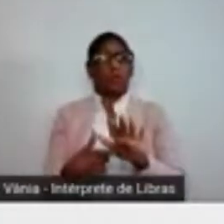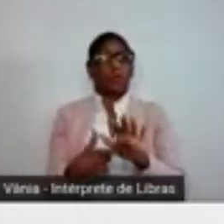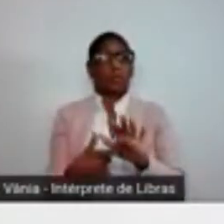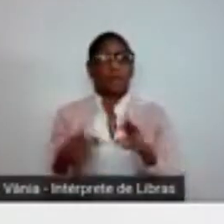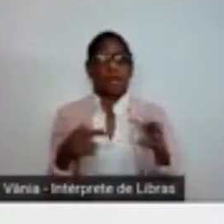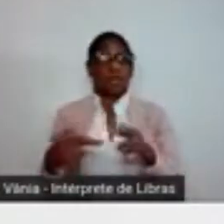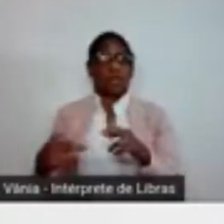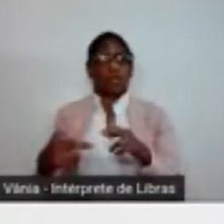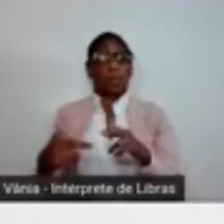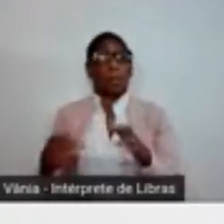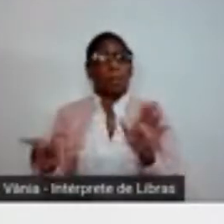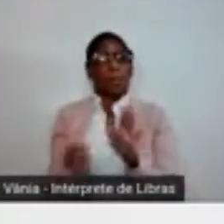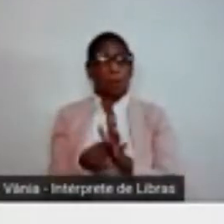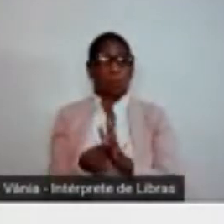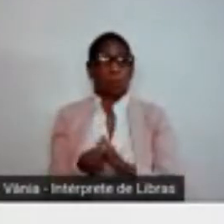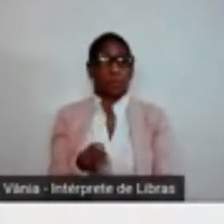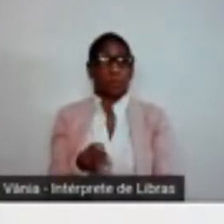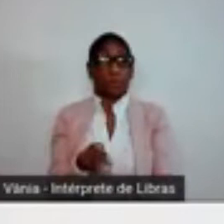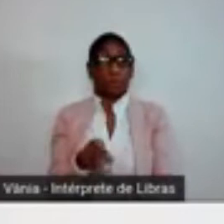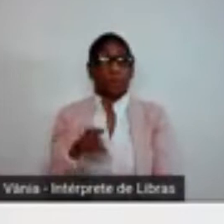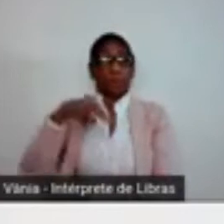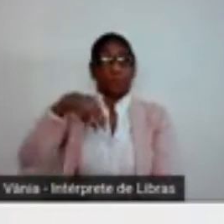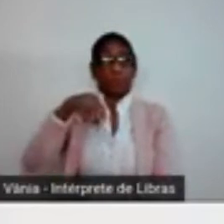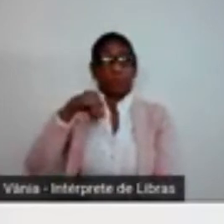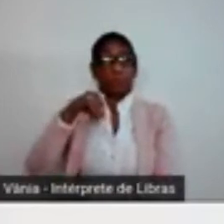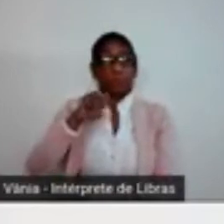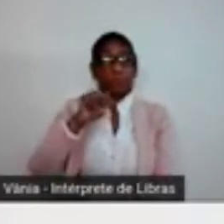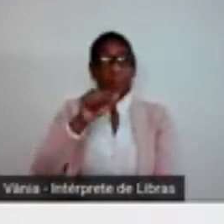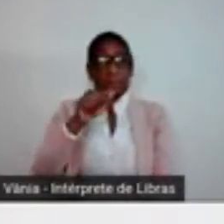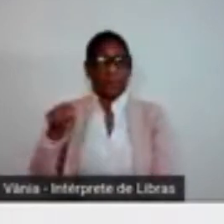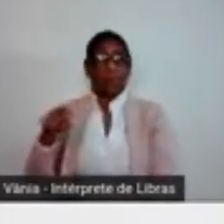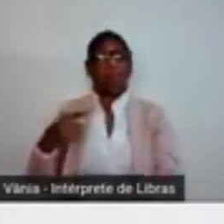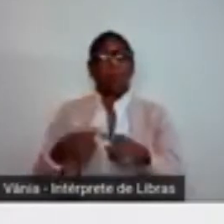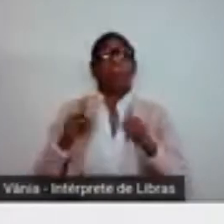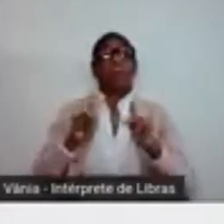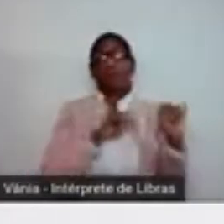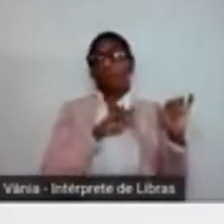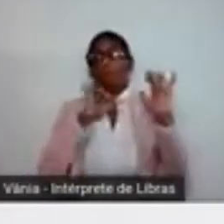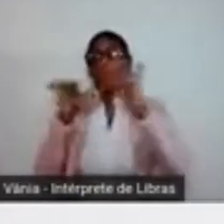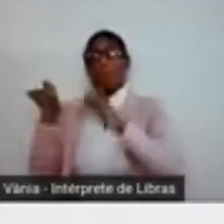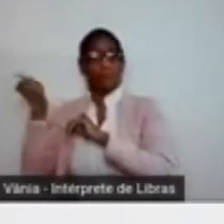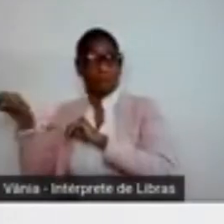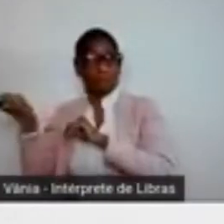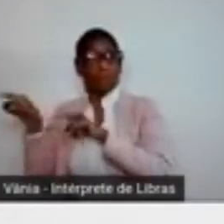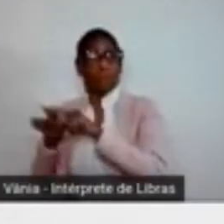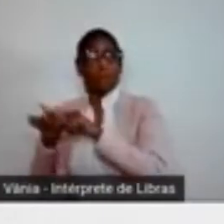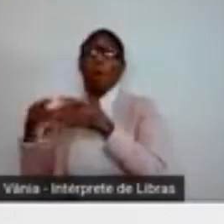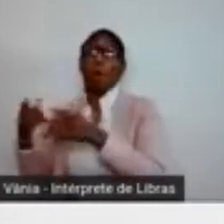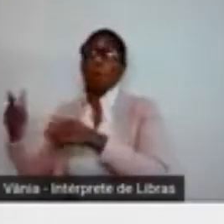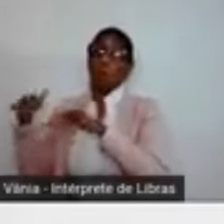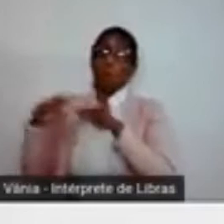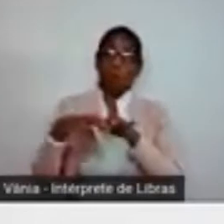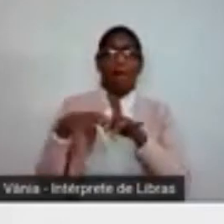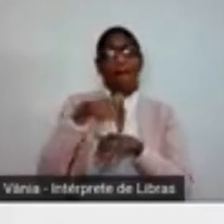região missioneira, né, porque a região missioneira ela também recebe muitos pacientes de outras regiões, mas aqui no caso, esse é o reflexo da